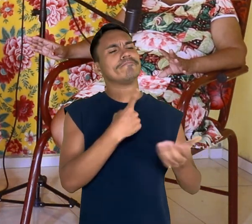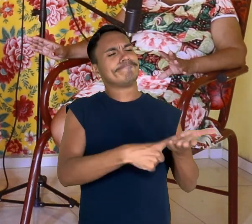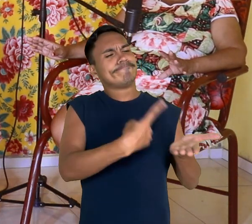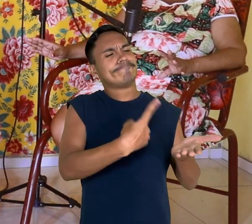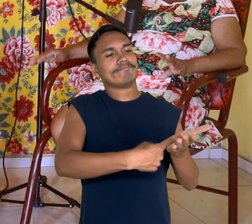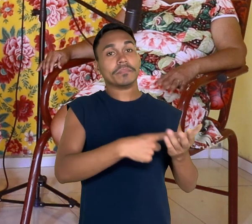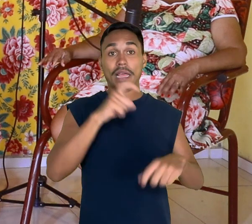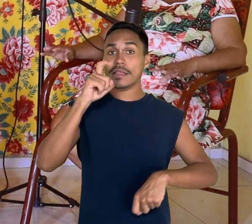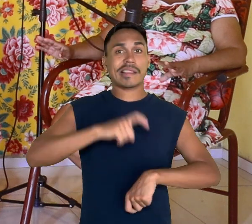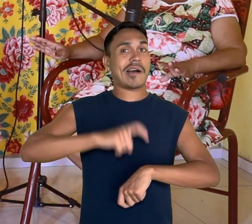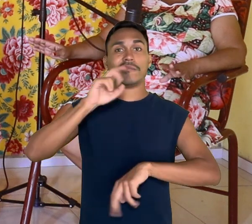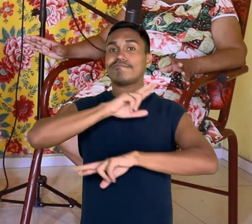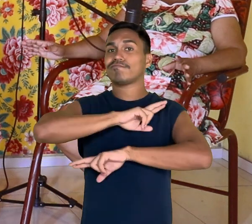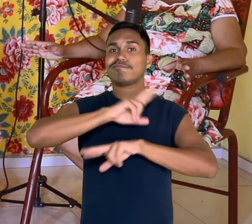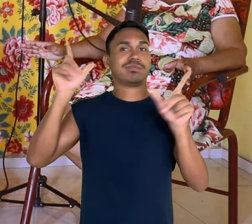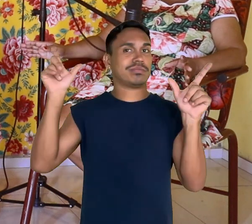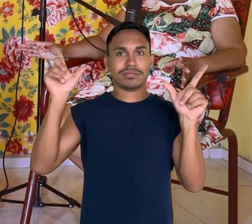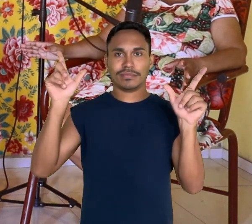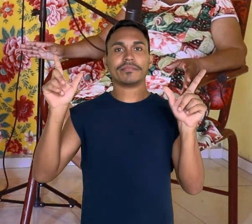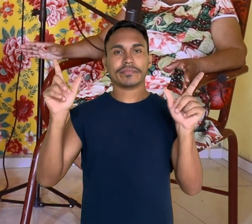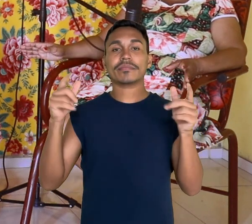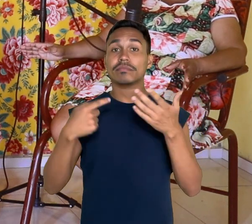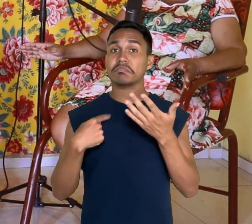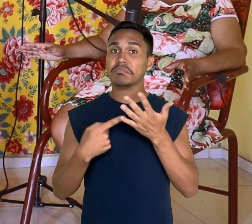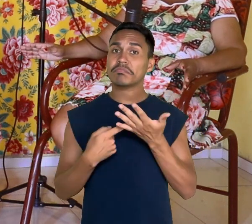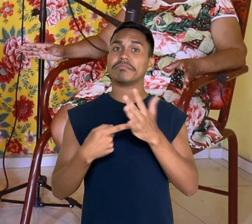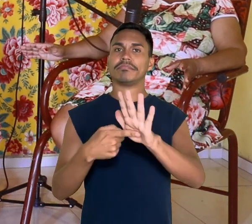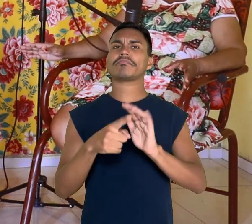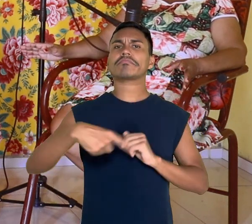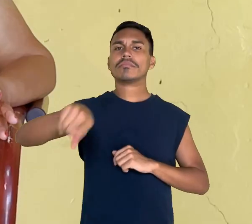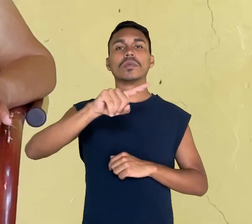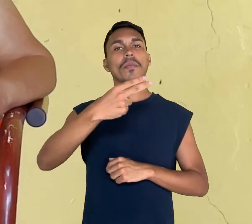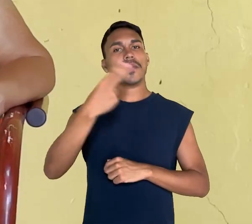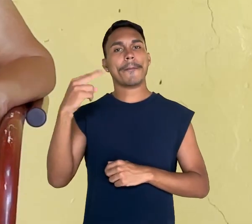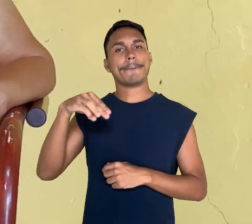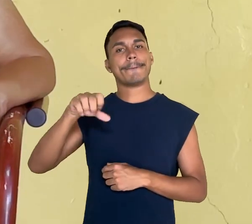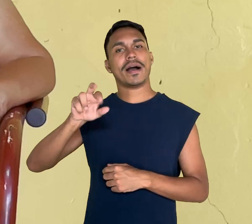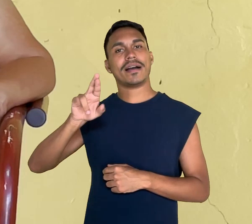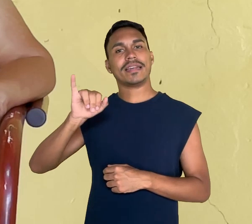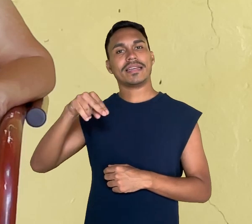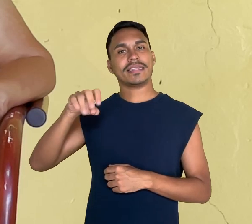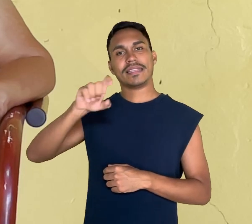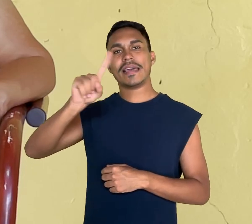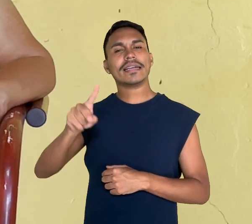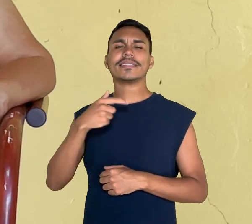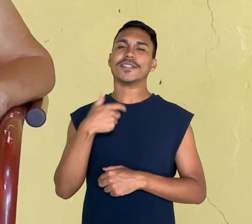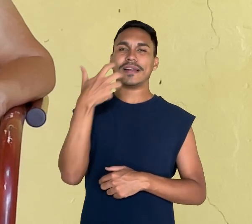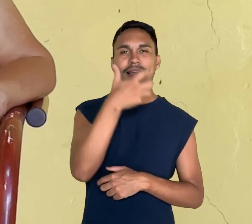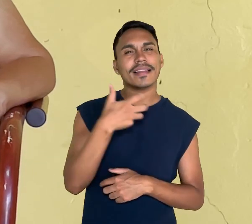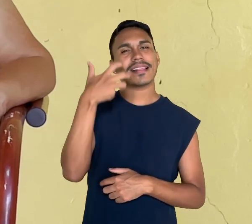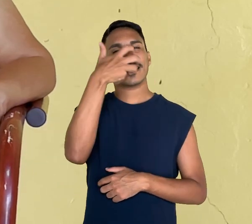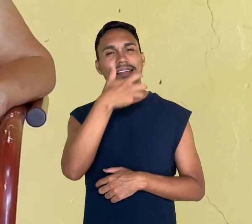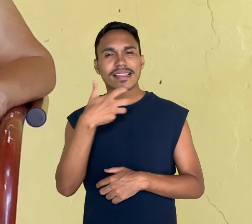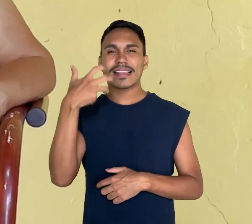tudo mais. Mas na hora, como eu acabei de falar para você. Aí eu digo, meu nome é Marinês. Aí eu comecei a